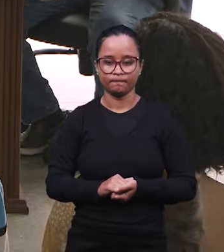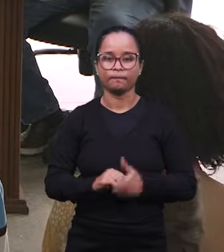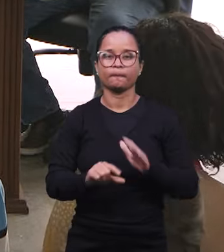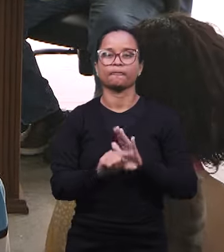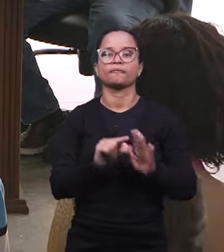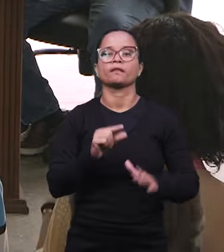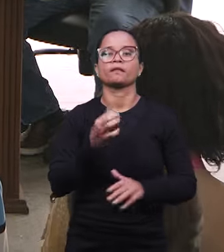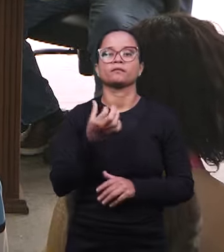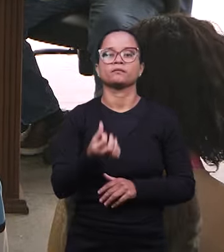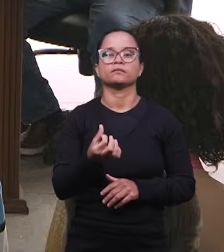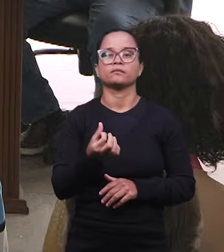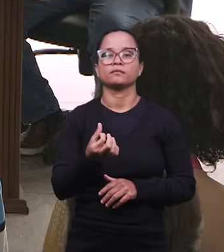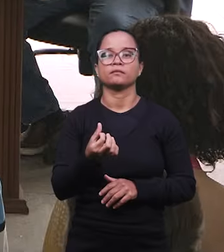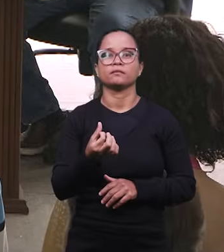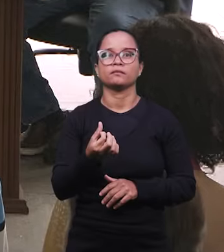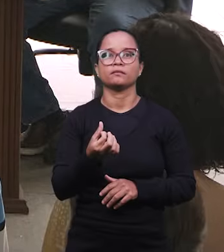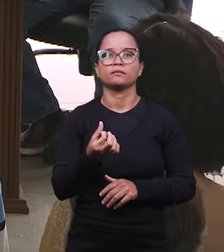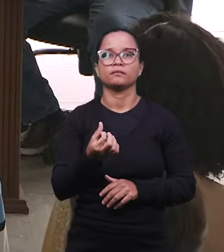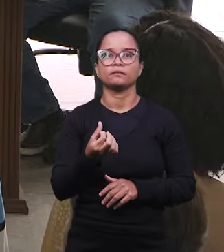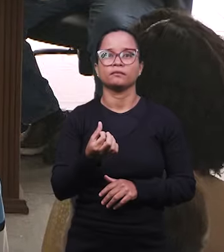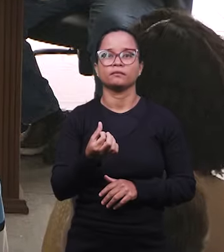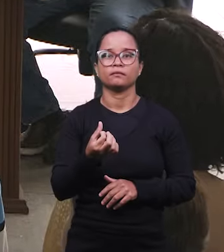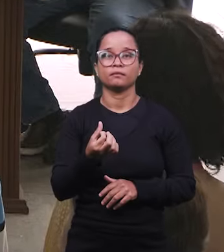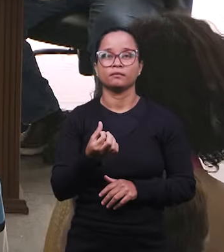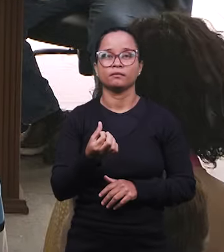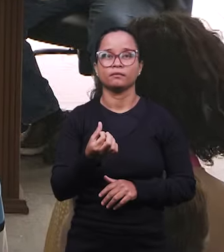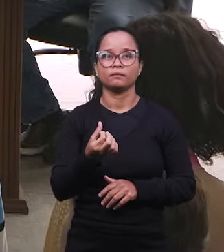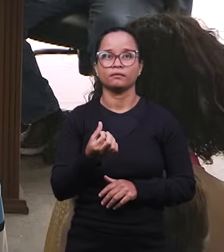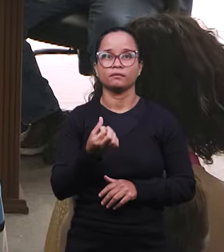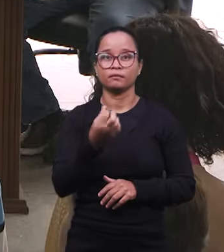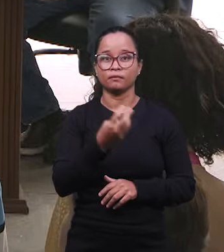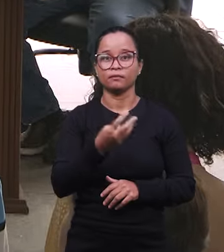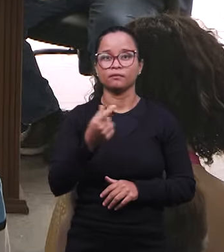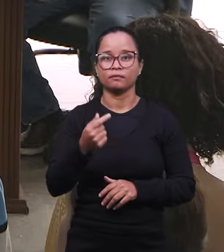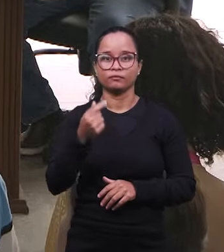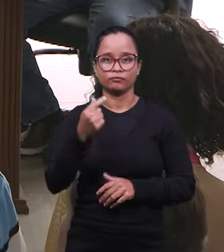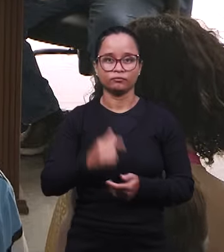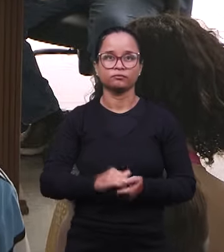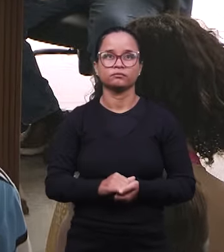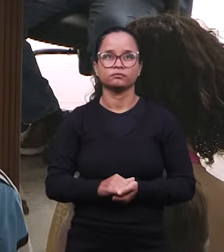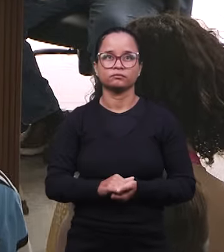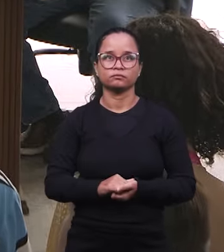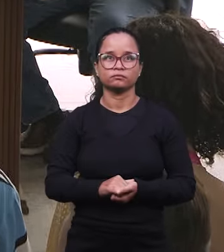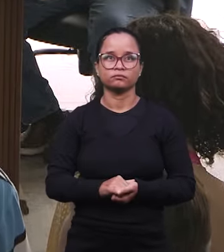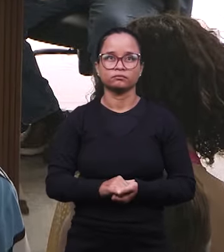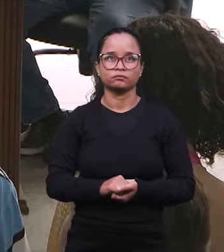verso 6:37. João 6:37.